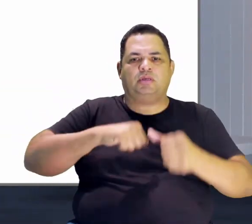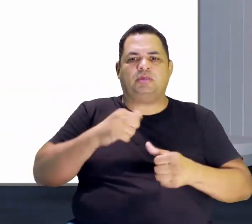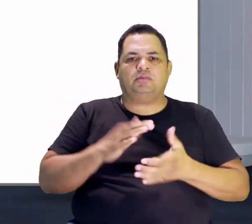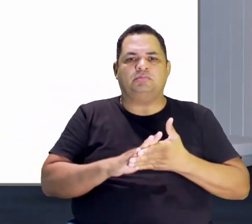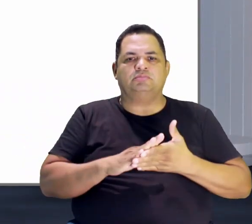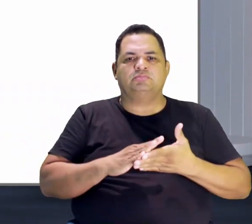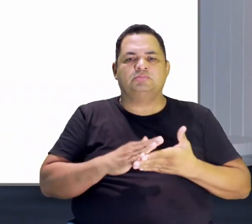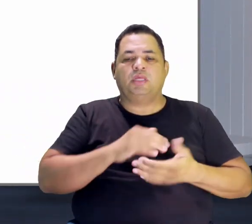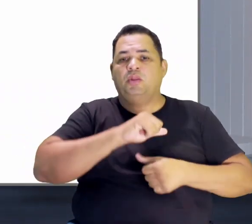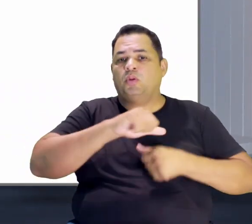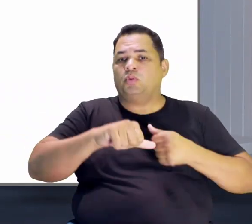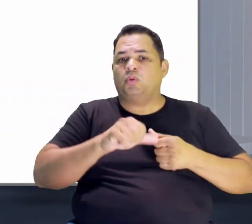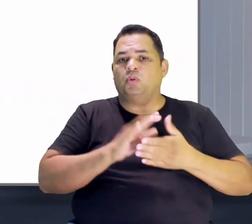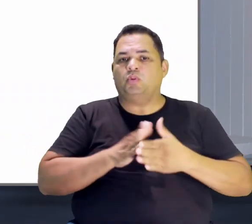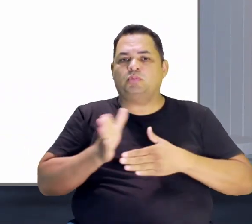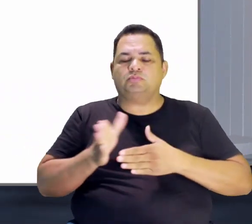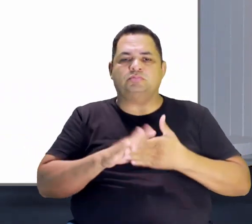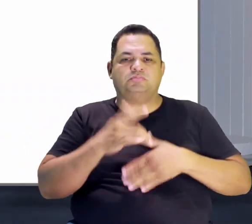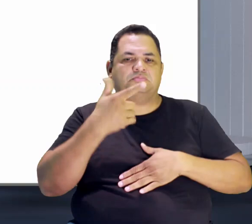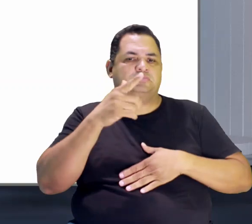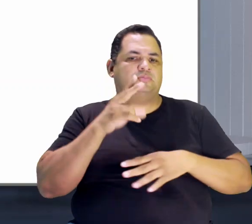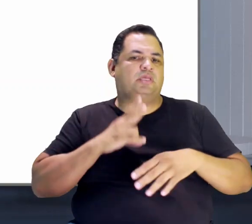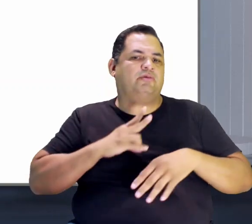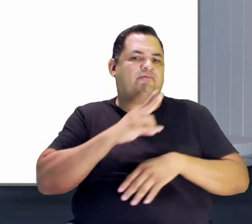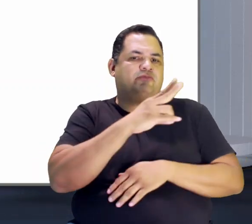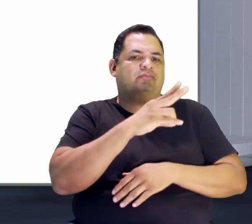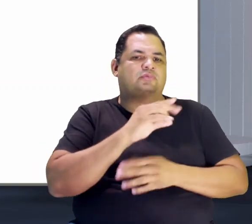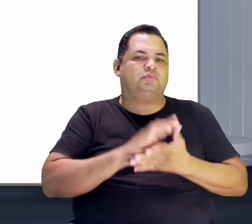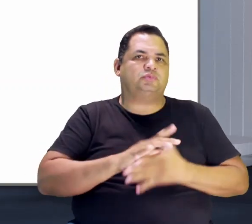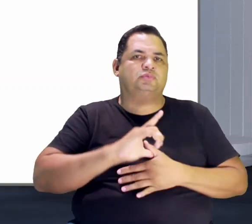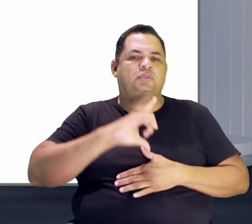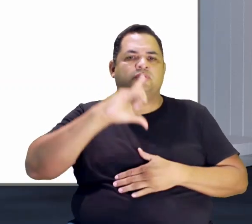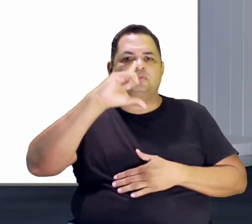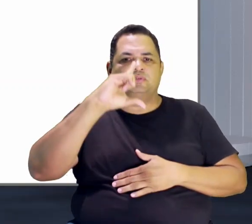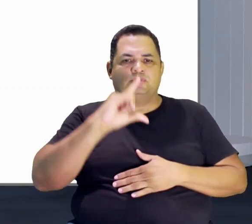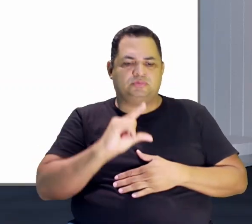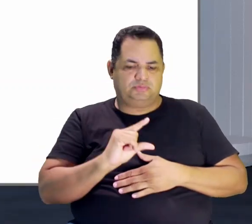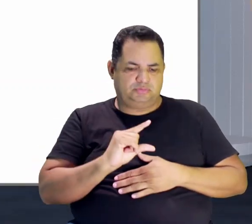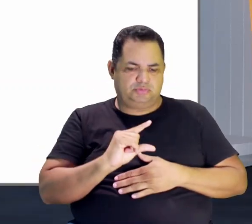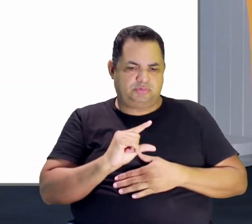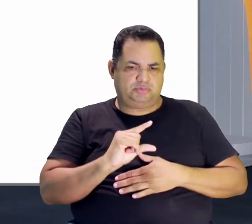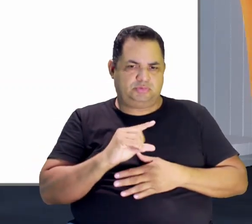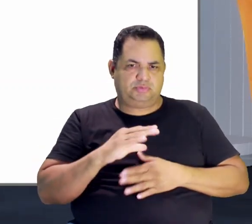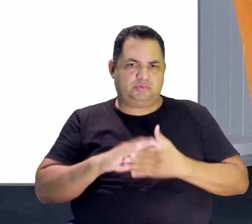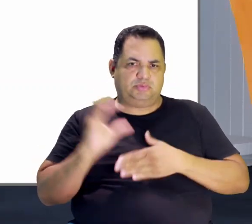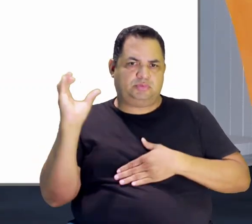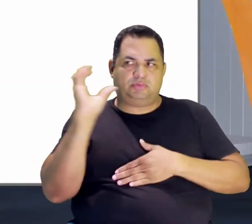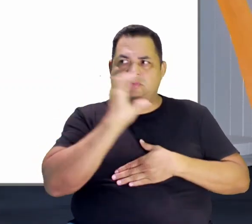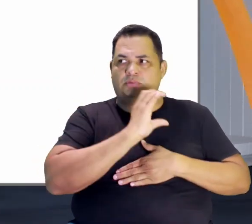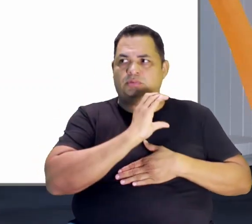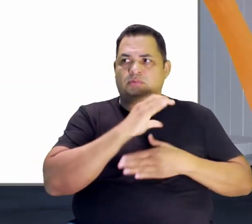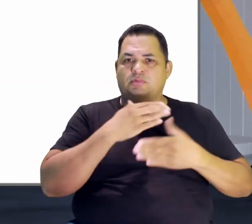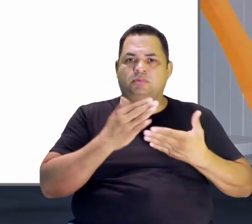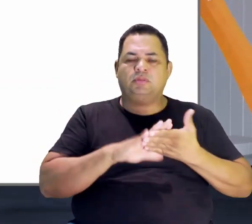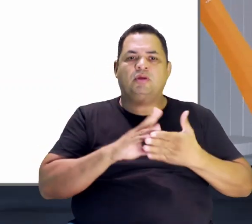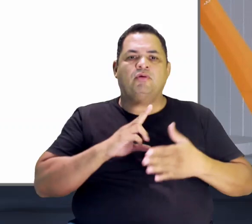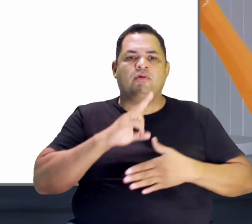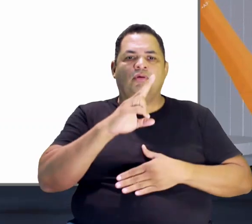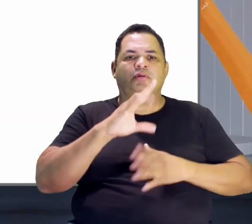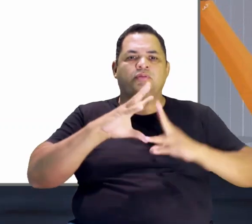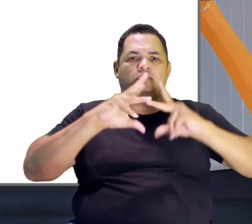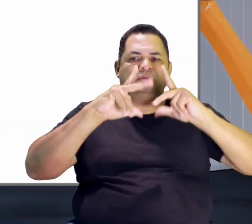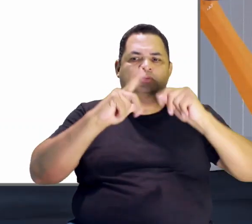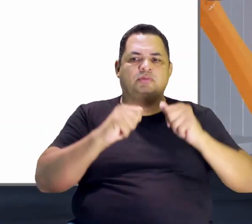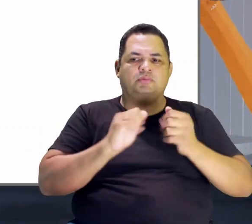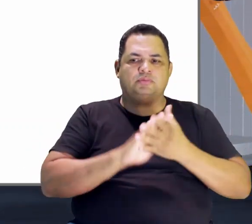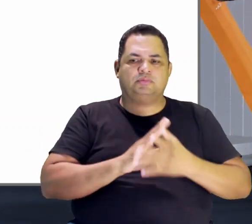não muda o valor da velocidade, não tem força nenhuma fazendo com que ele aumente ou diminua a velocidade. Como, nesse caso, as forças resultantes totais